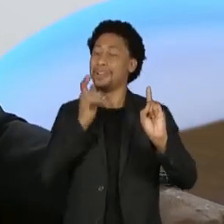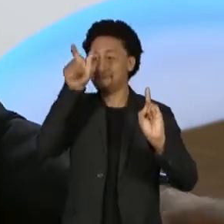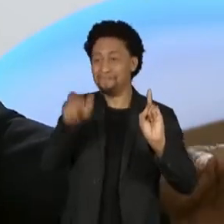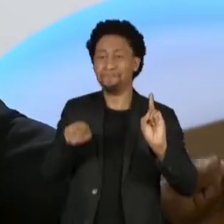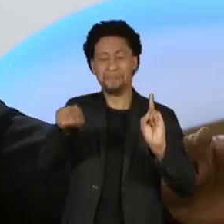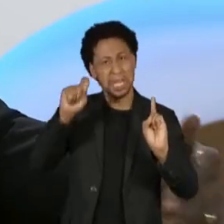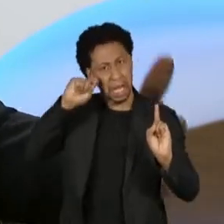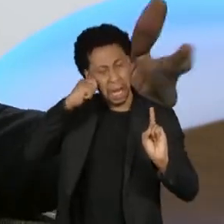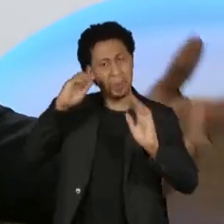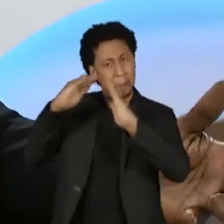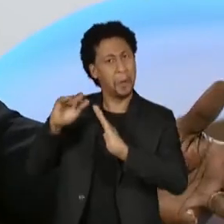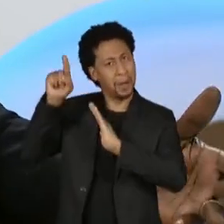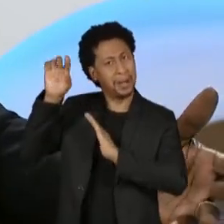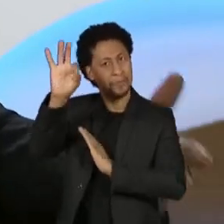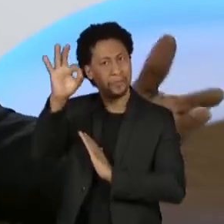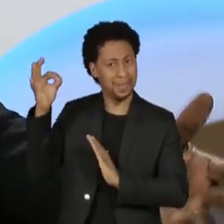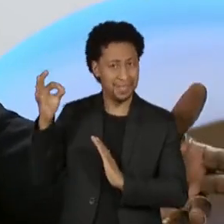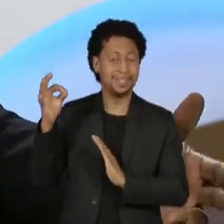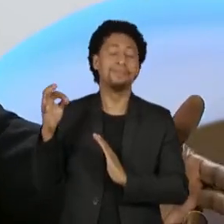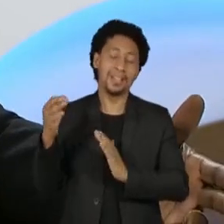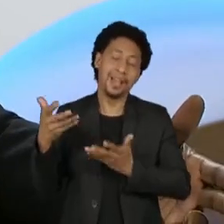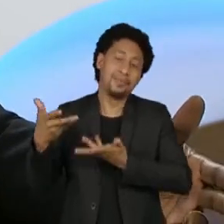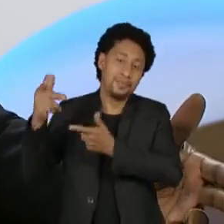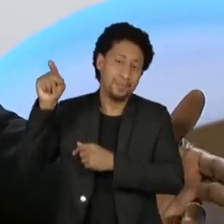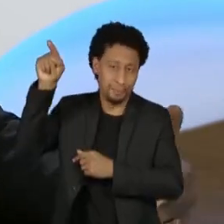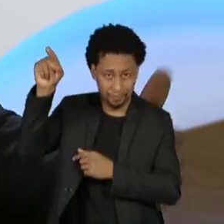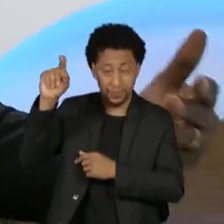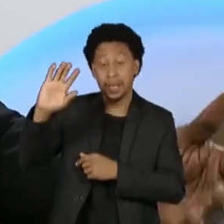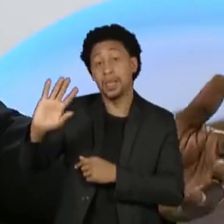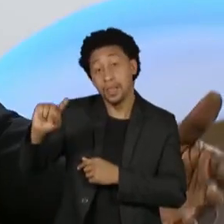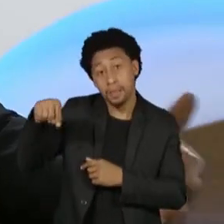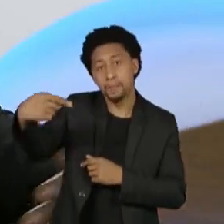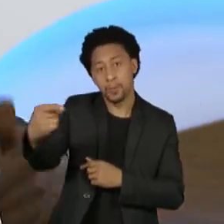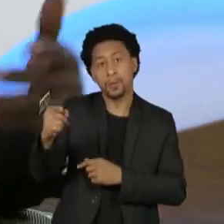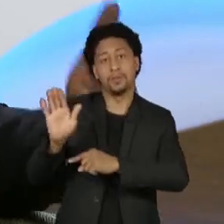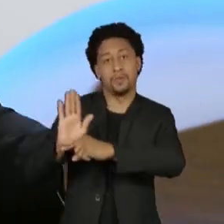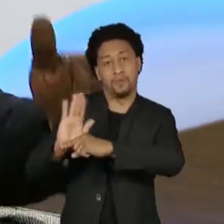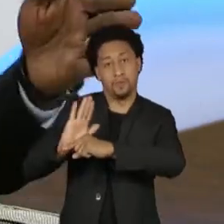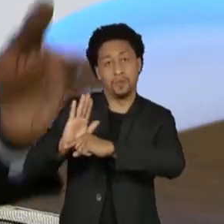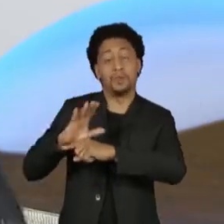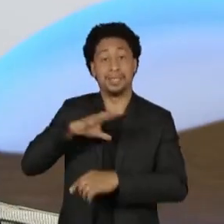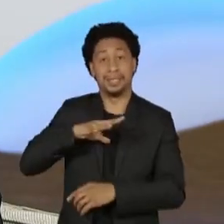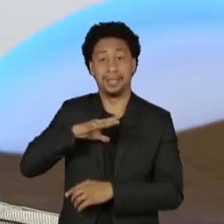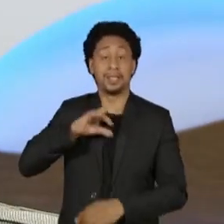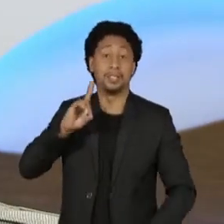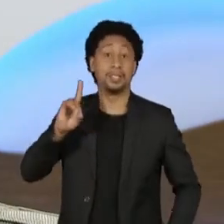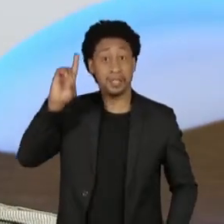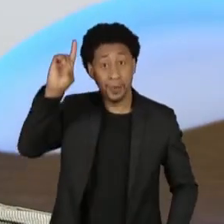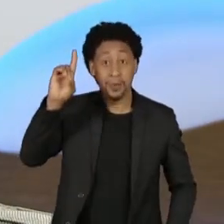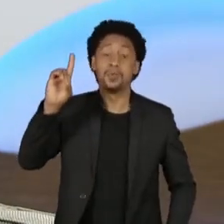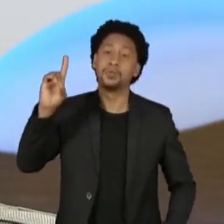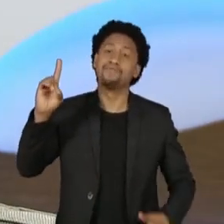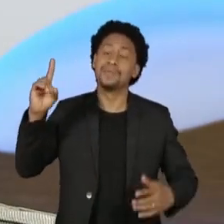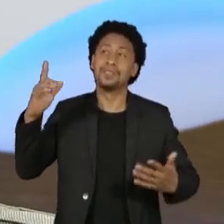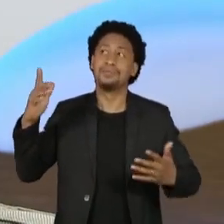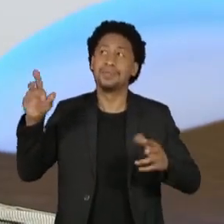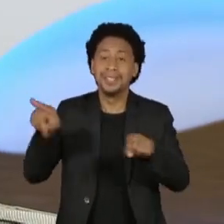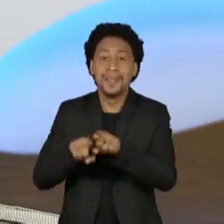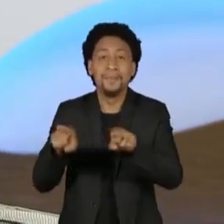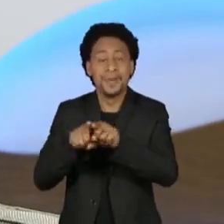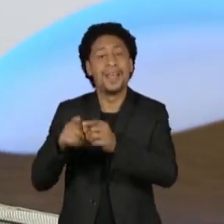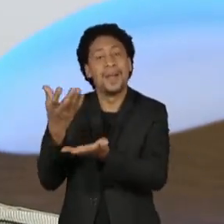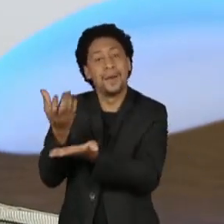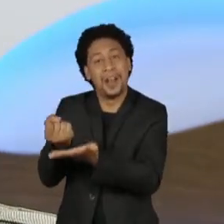2000 em 2002 quando o filme sai quando a Cidade de Deus sai eu tenho uma sorte também tá fazendo um disco na França que era o cru